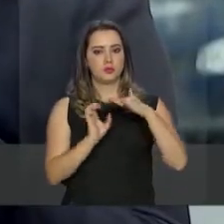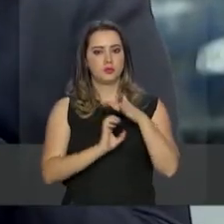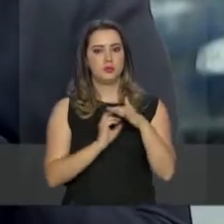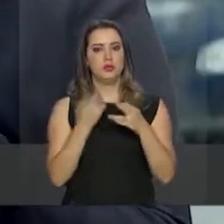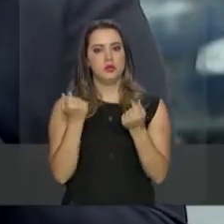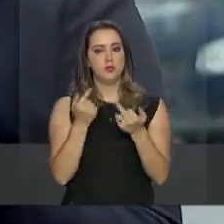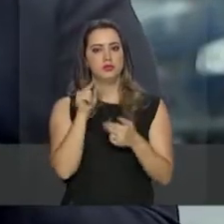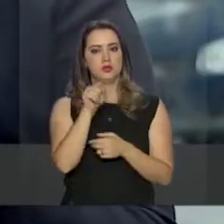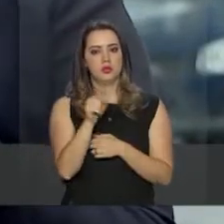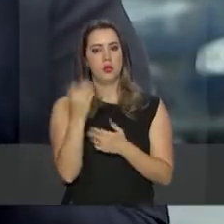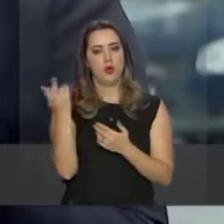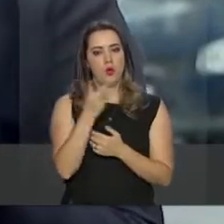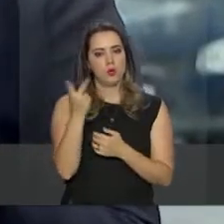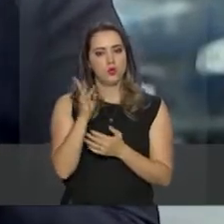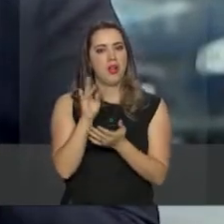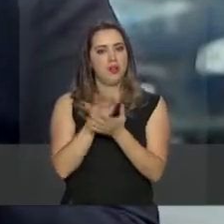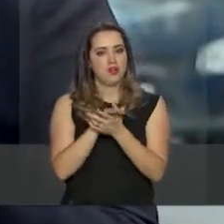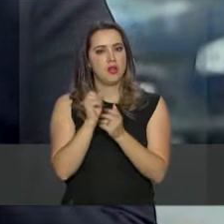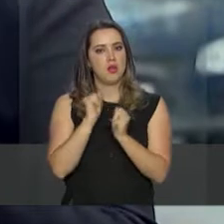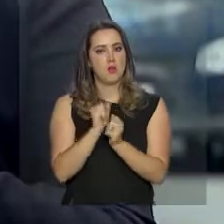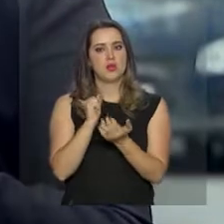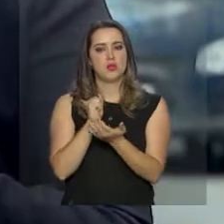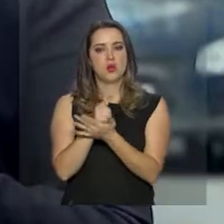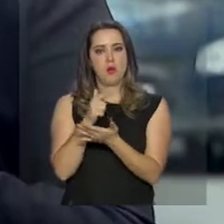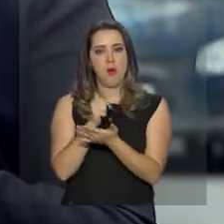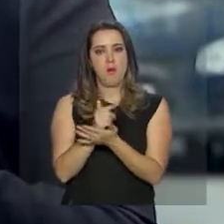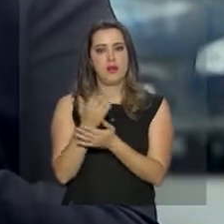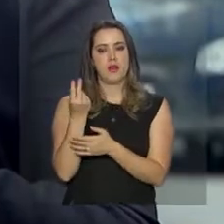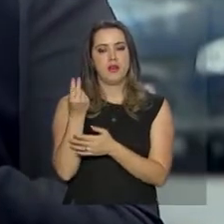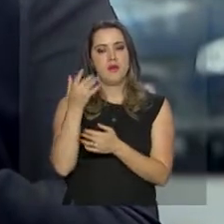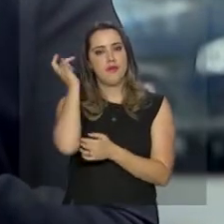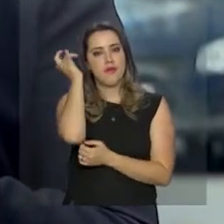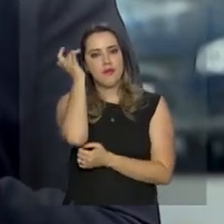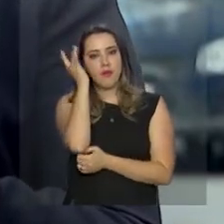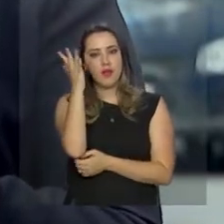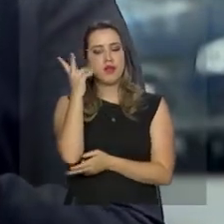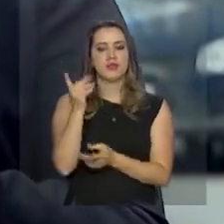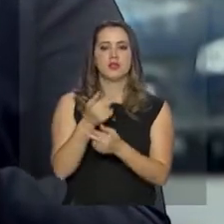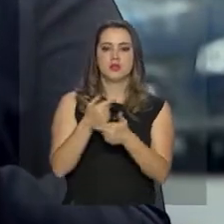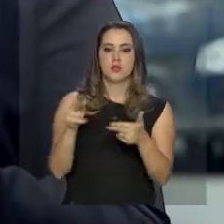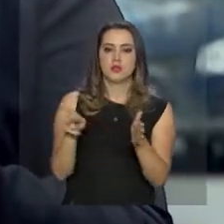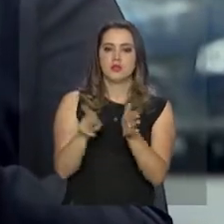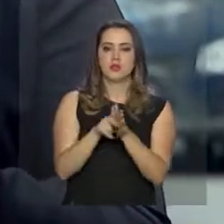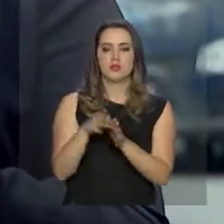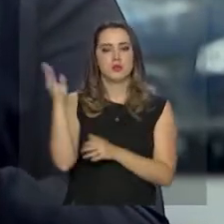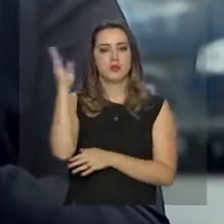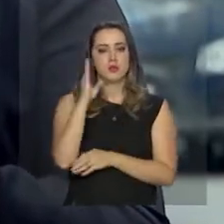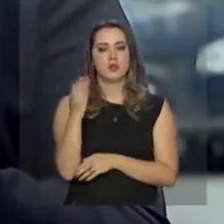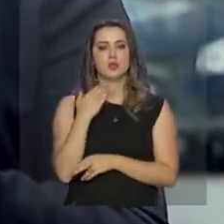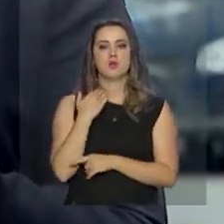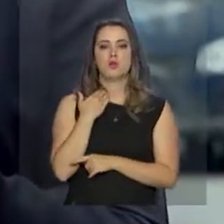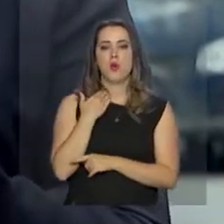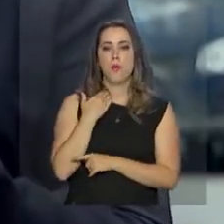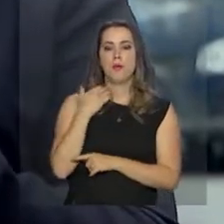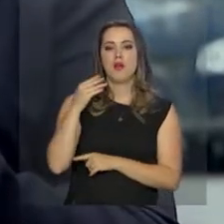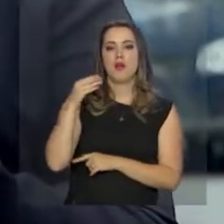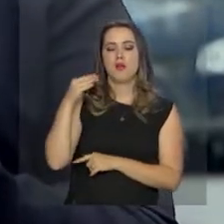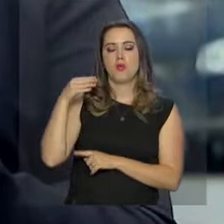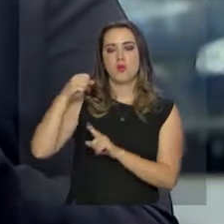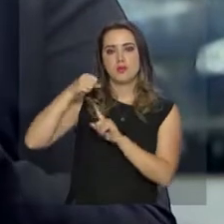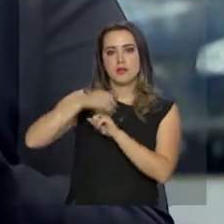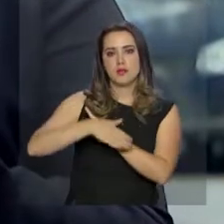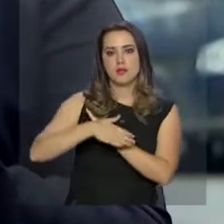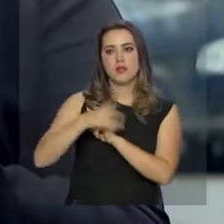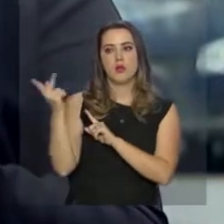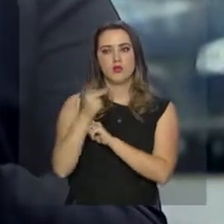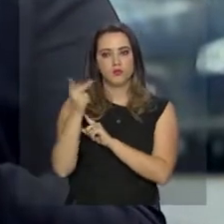como o Jonatas e a Letícia, possam importar de forma mais fácil os produtos brasileiros, o Banco Central do Paraguai e o do